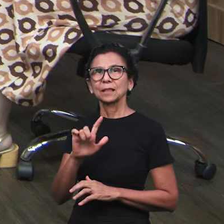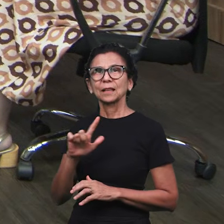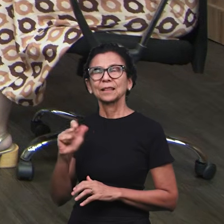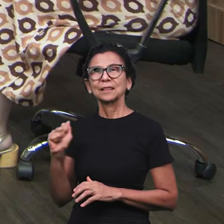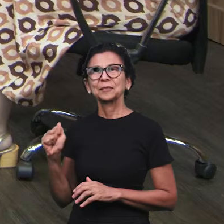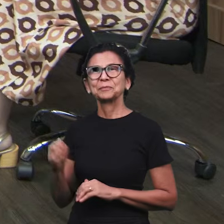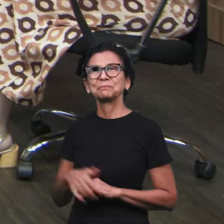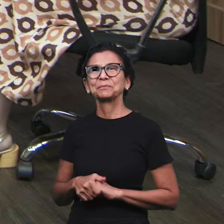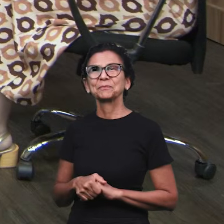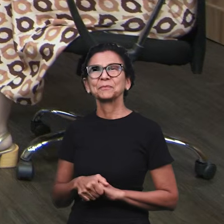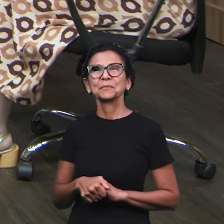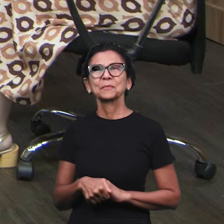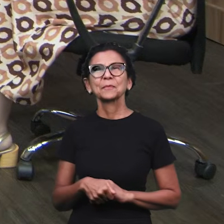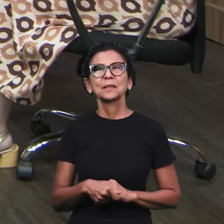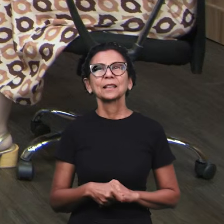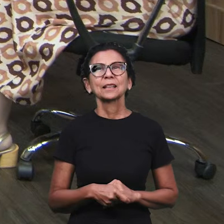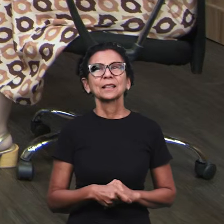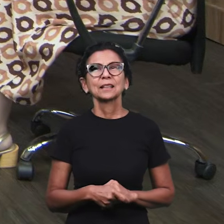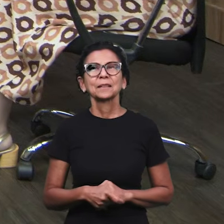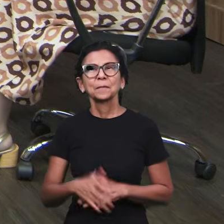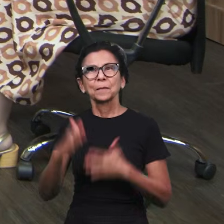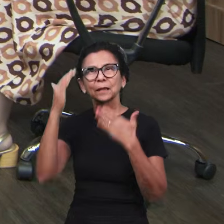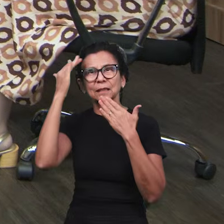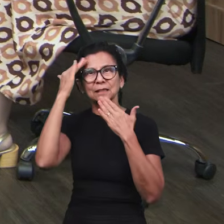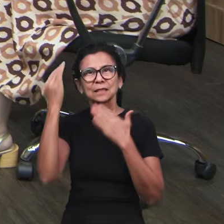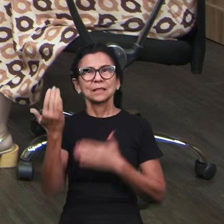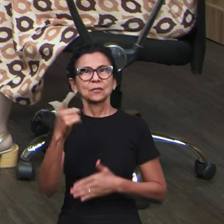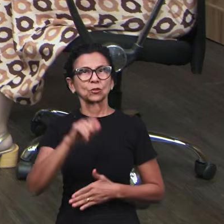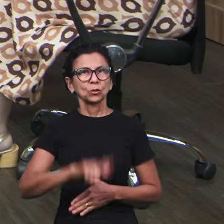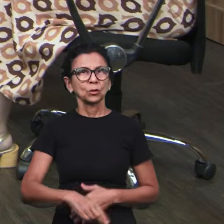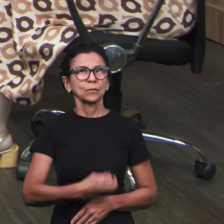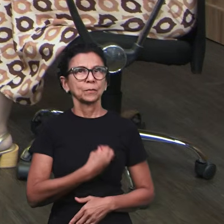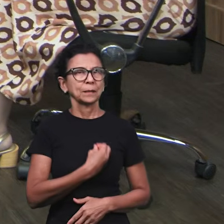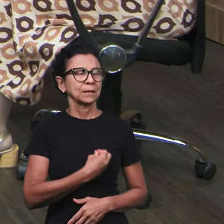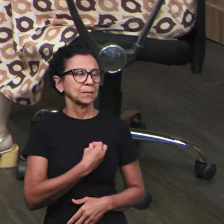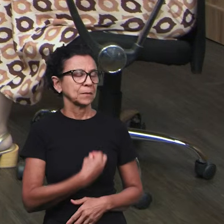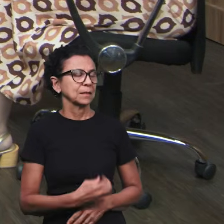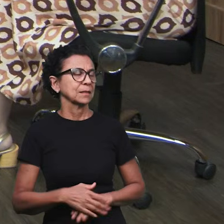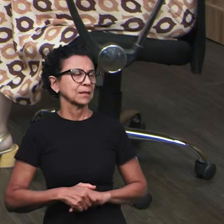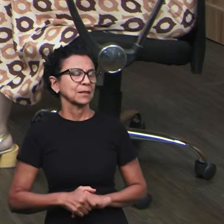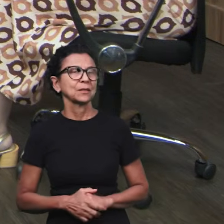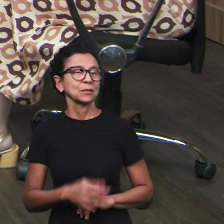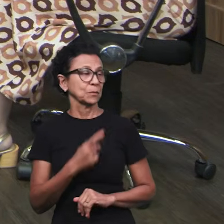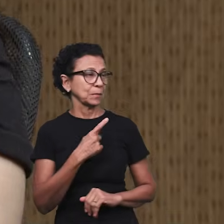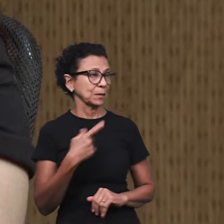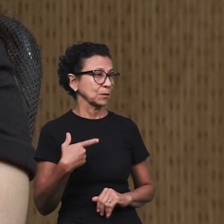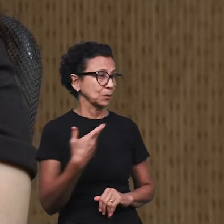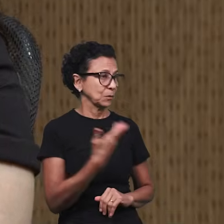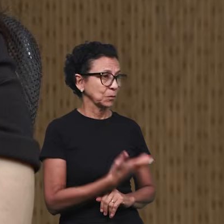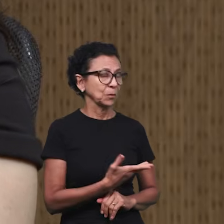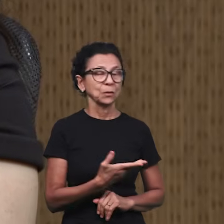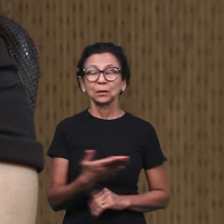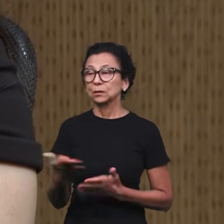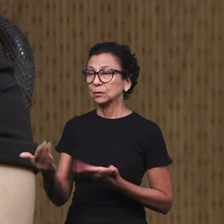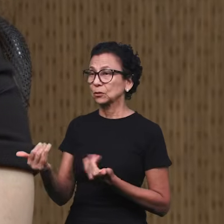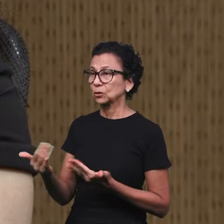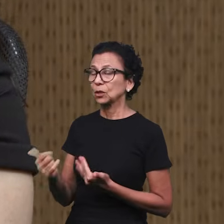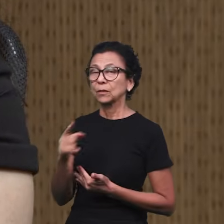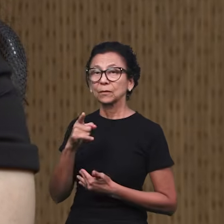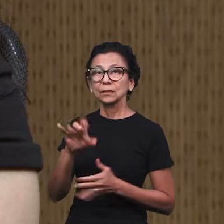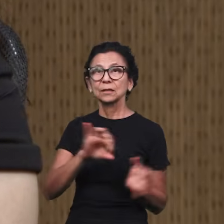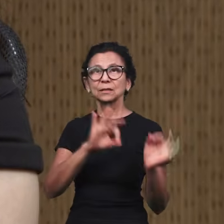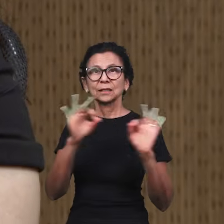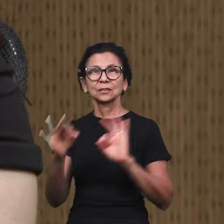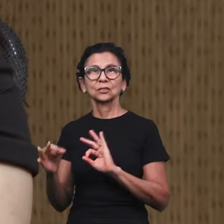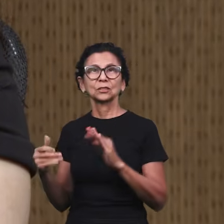dos jovens. Amém. Pai do Senhor, agradecer novamente a participação do pastor, dos jovens aqui. Agradecer também a você que está nos assistindo